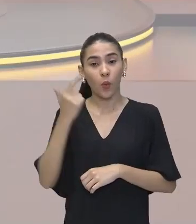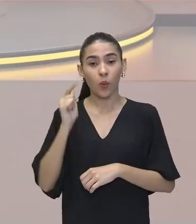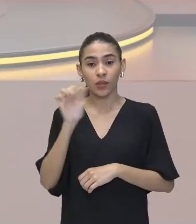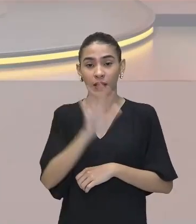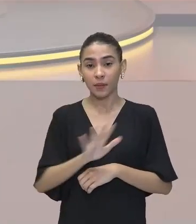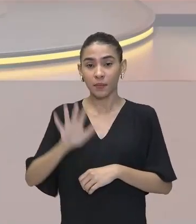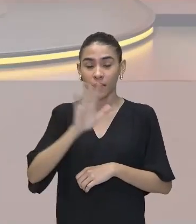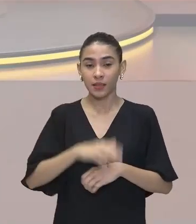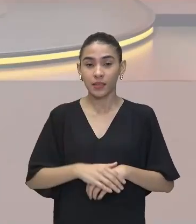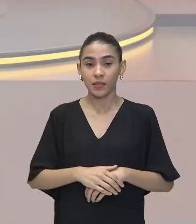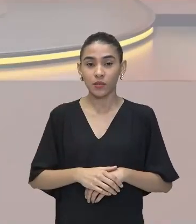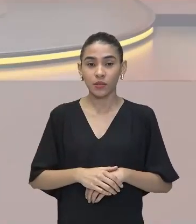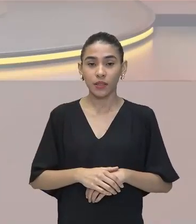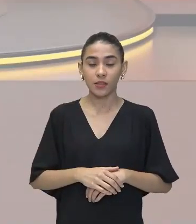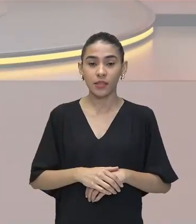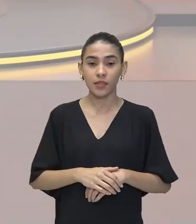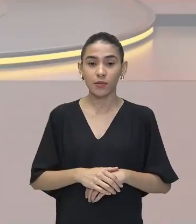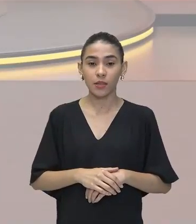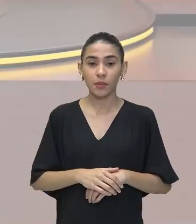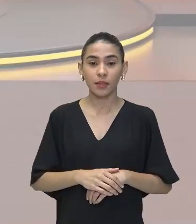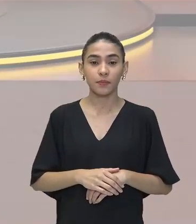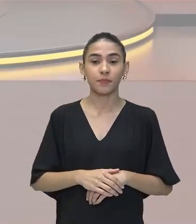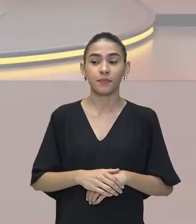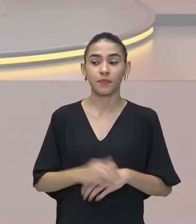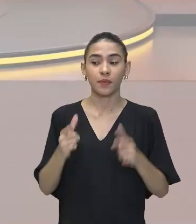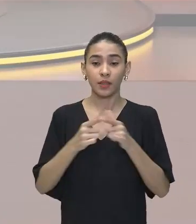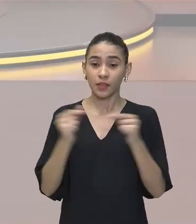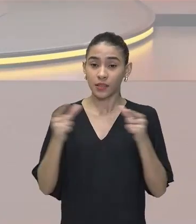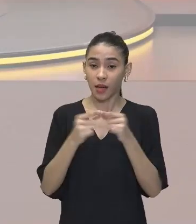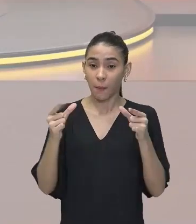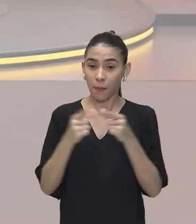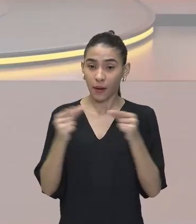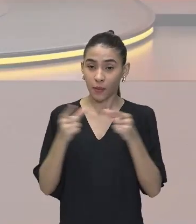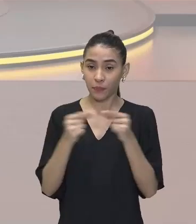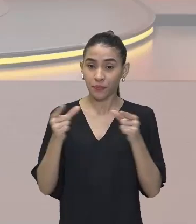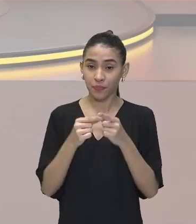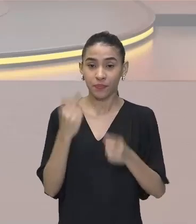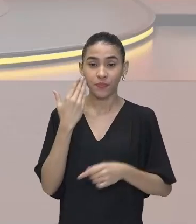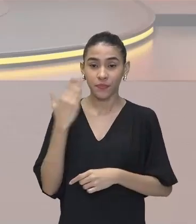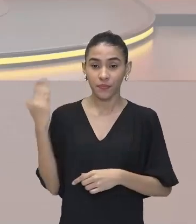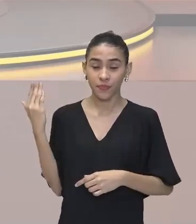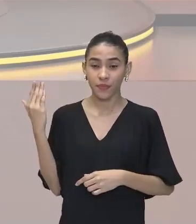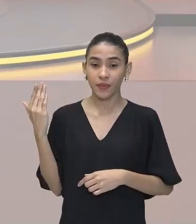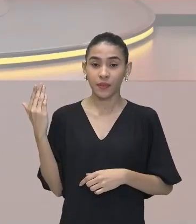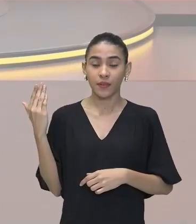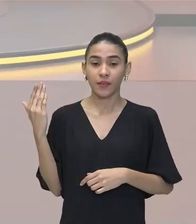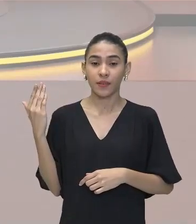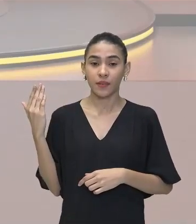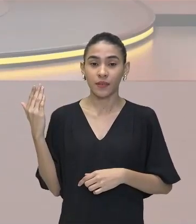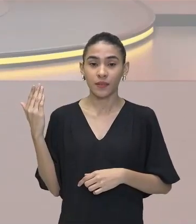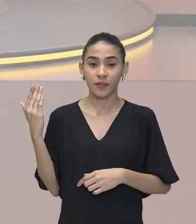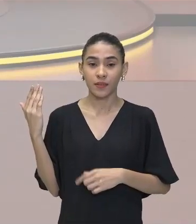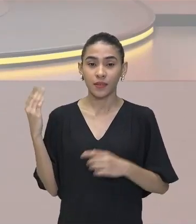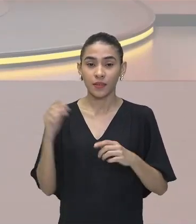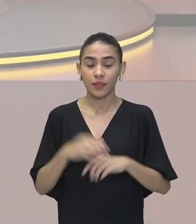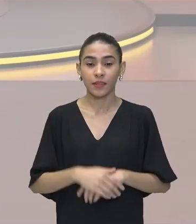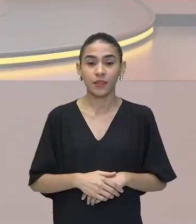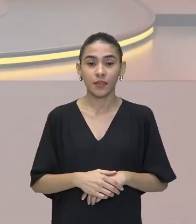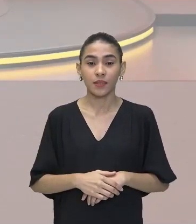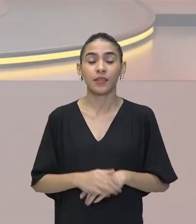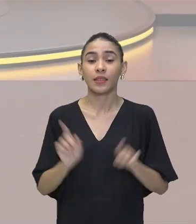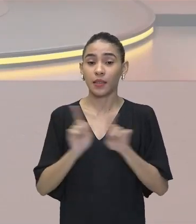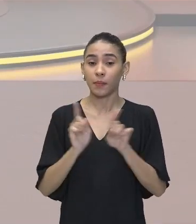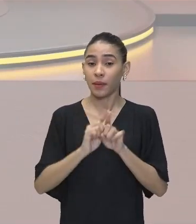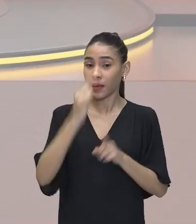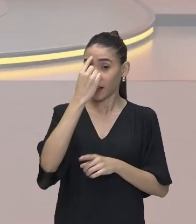outras metrópoles aí ao redor do mundo, como Tóquio no Japão agora, a cidade das luzes fantásticas, não é isso?